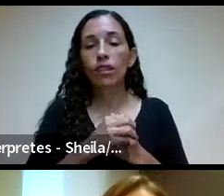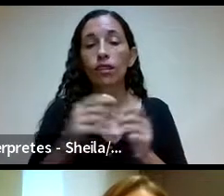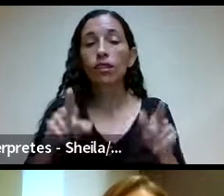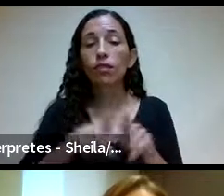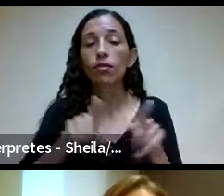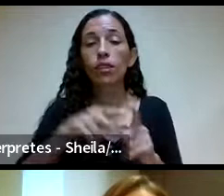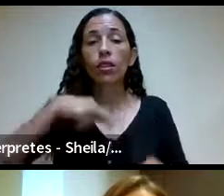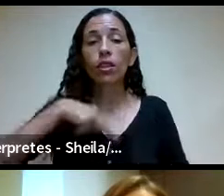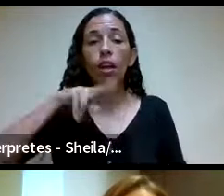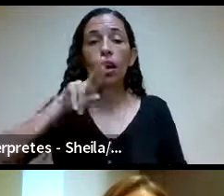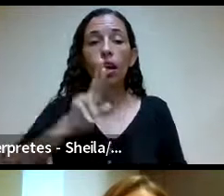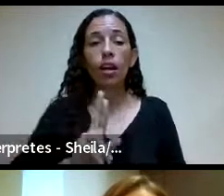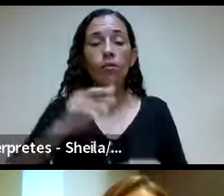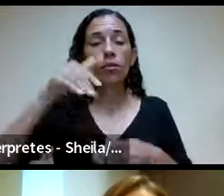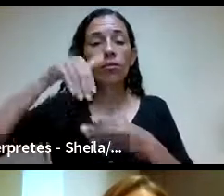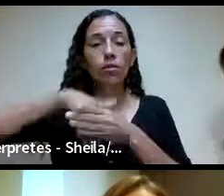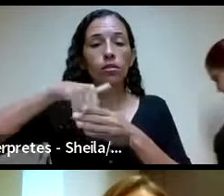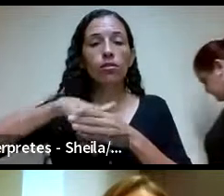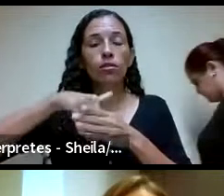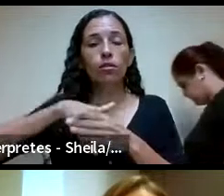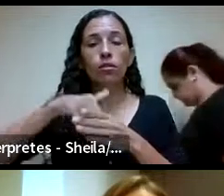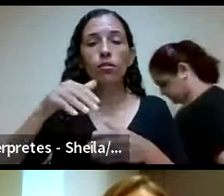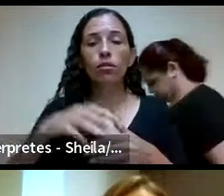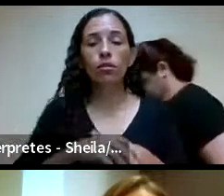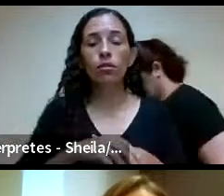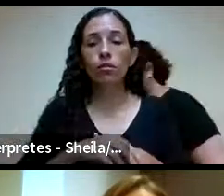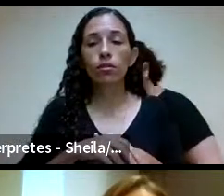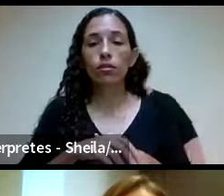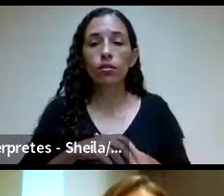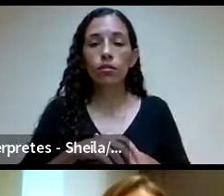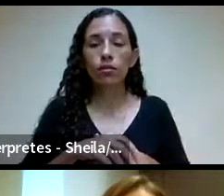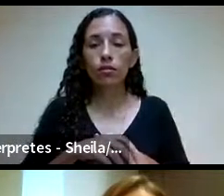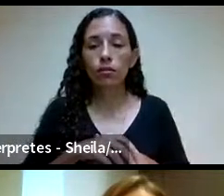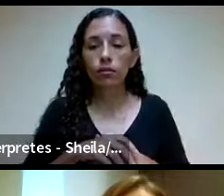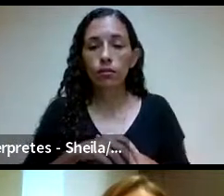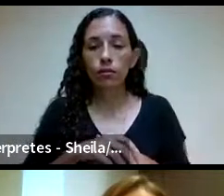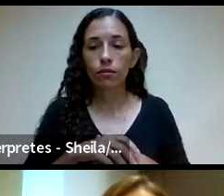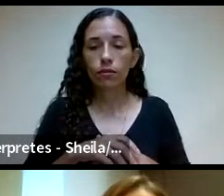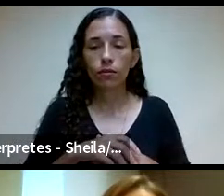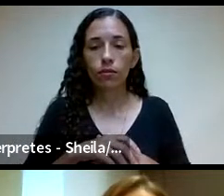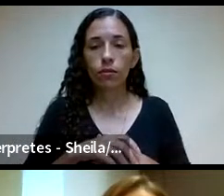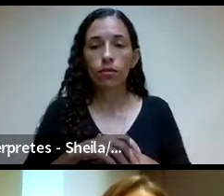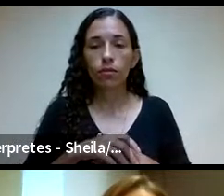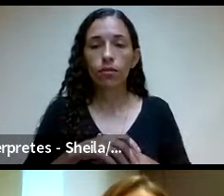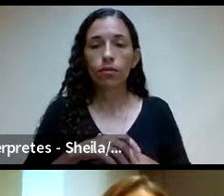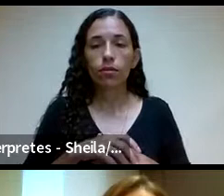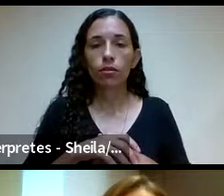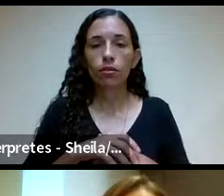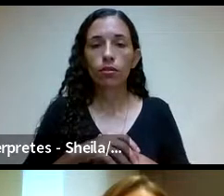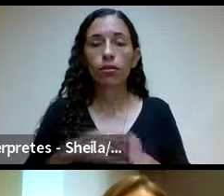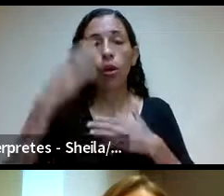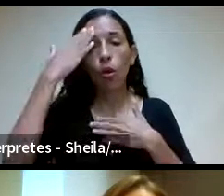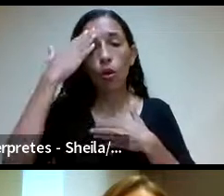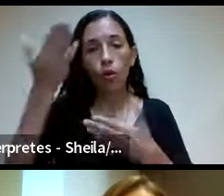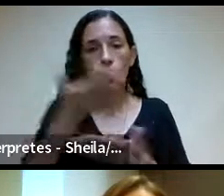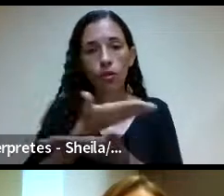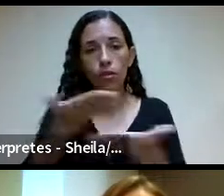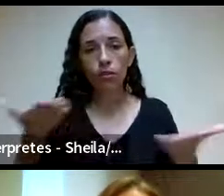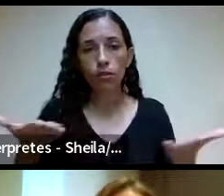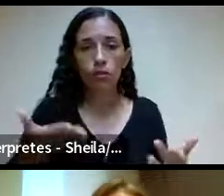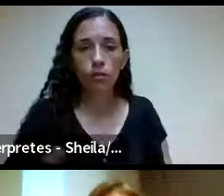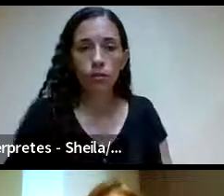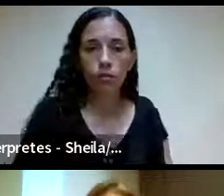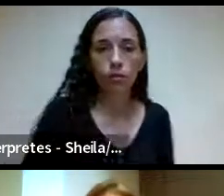foi julgada ao seu desfavor sem ter sido citada regularmente. Obrigado a todos.